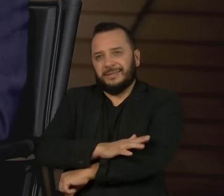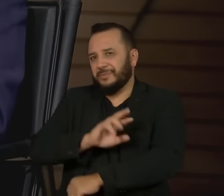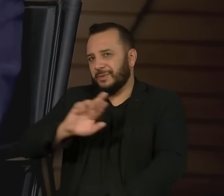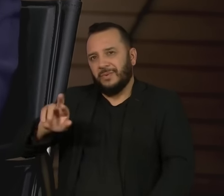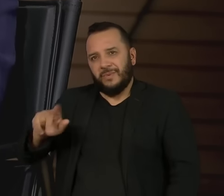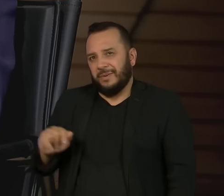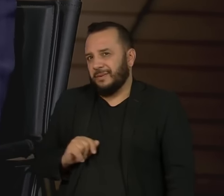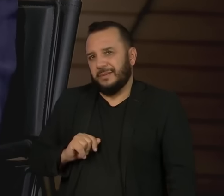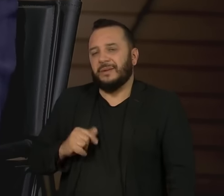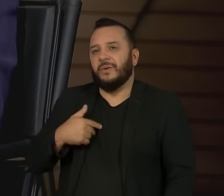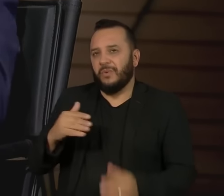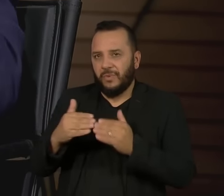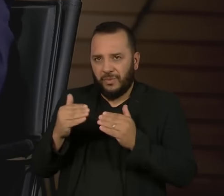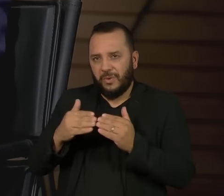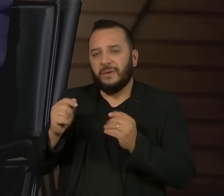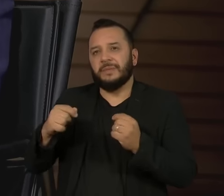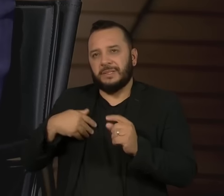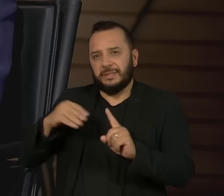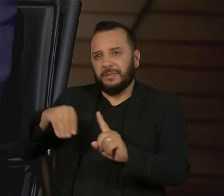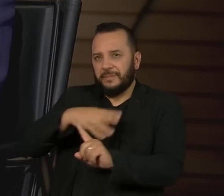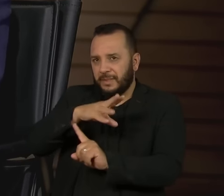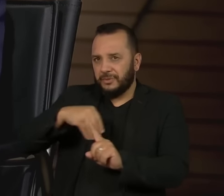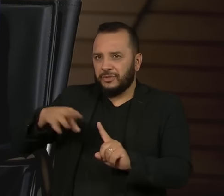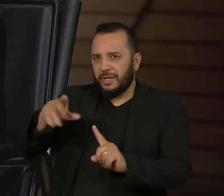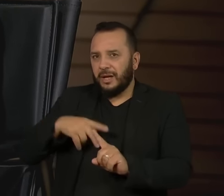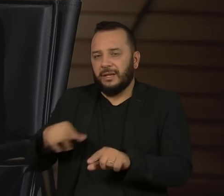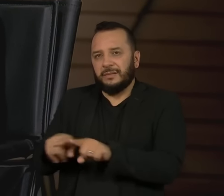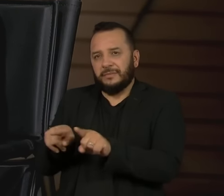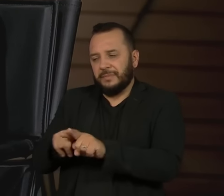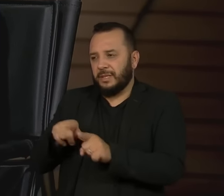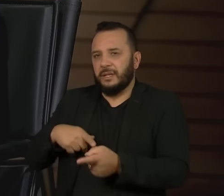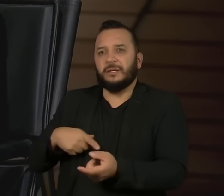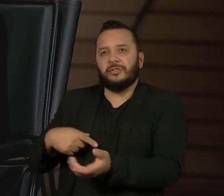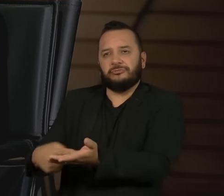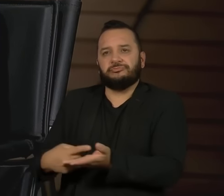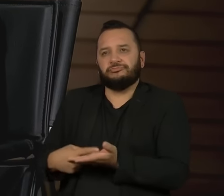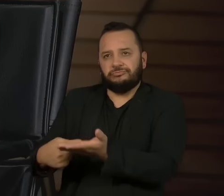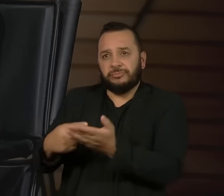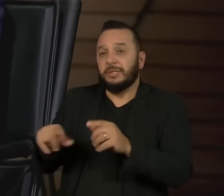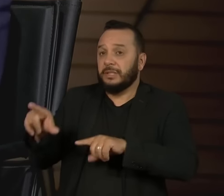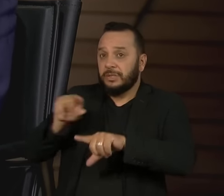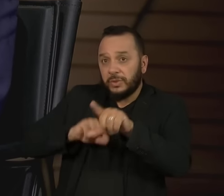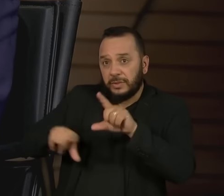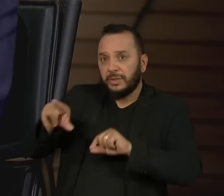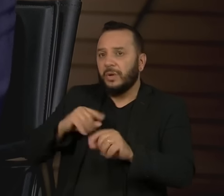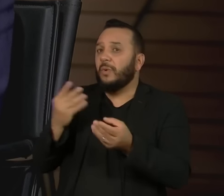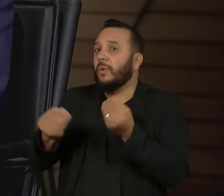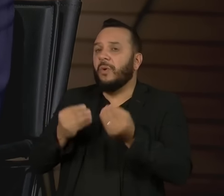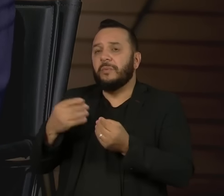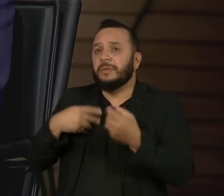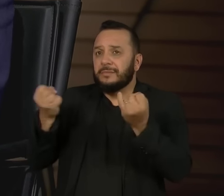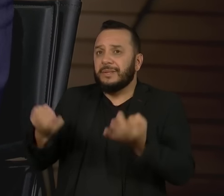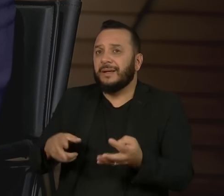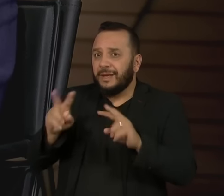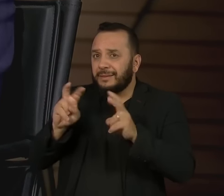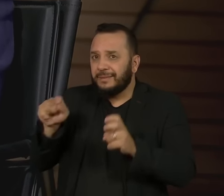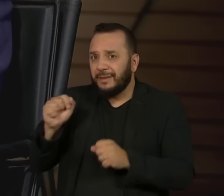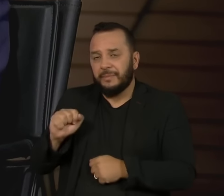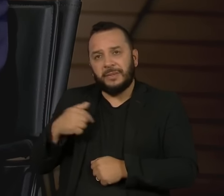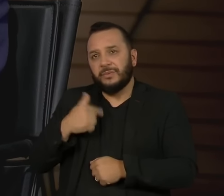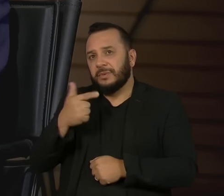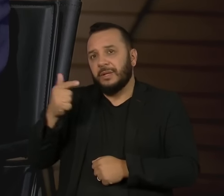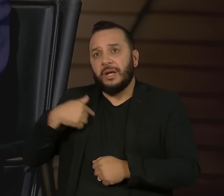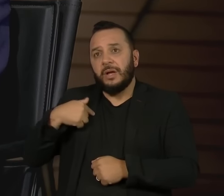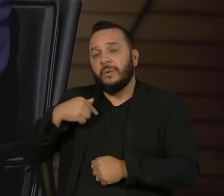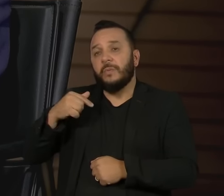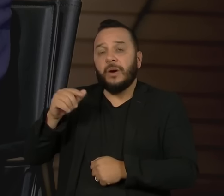Tenório, mediar, fazer curadoria, a gente poder falar sobre isso. Exatamente o que você falou, como a gente vai falar sobre esse tema se não tem? E uma curiosidade